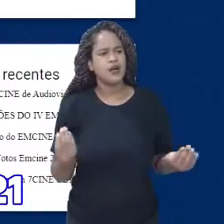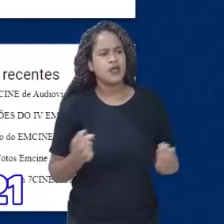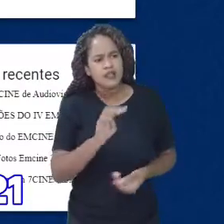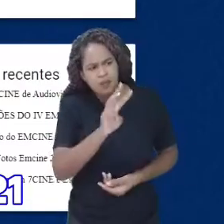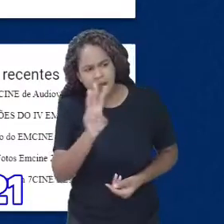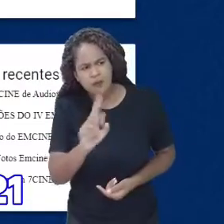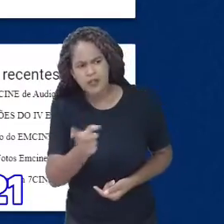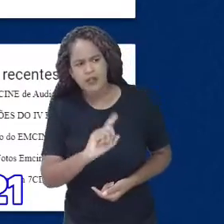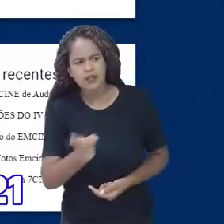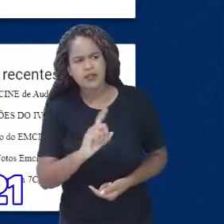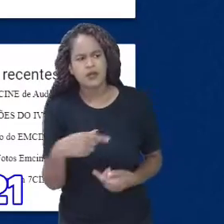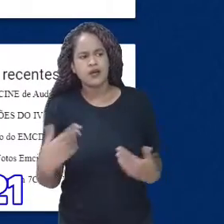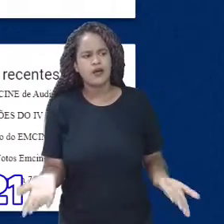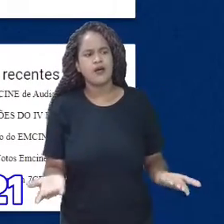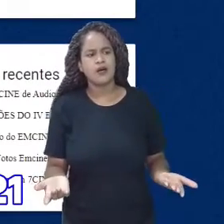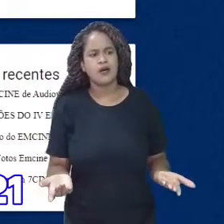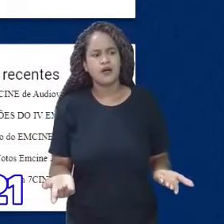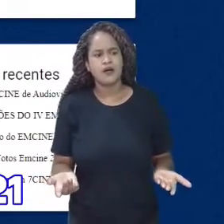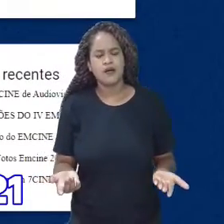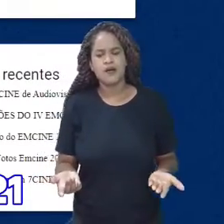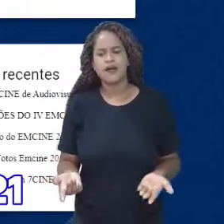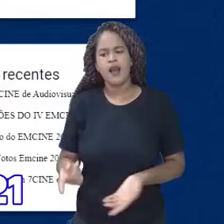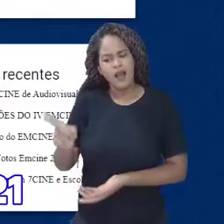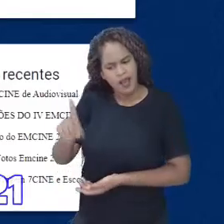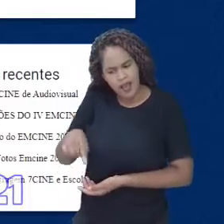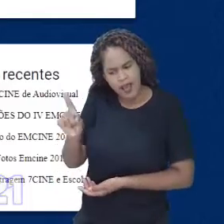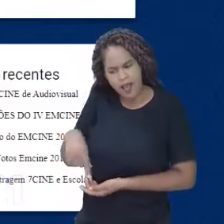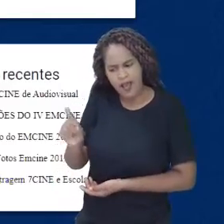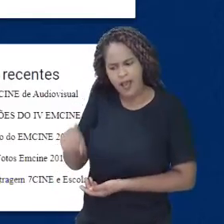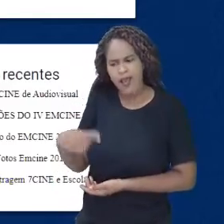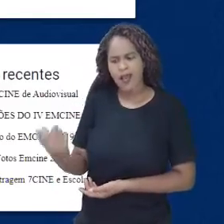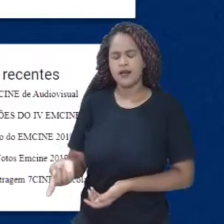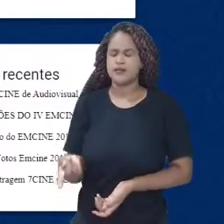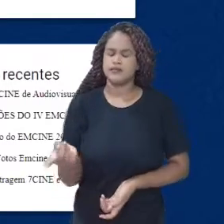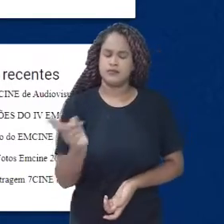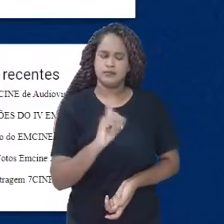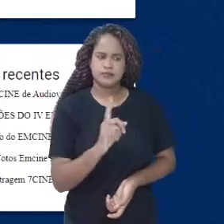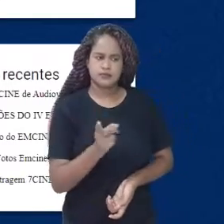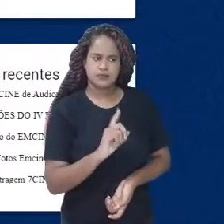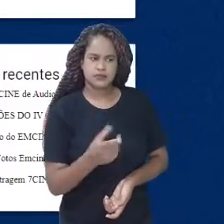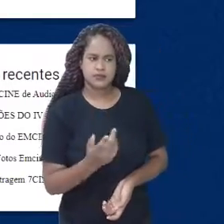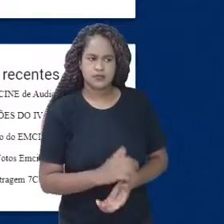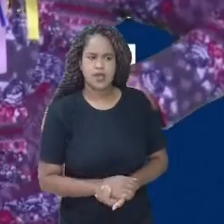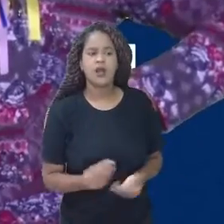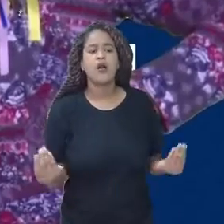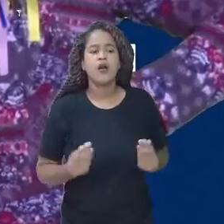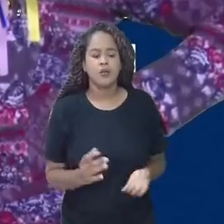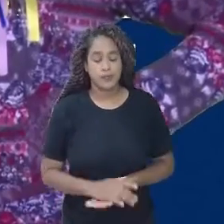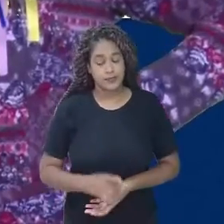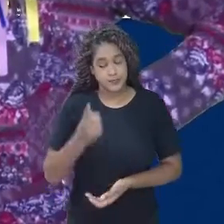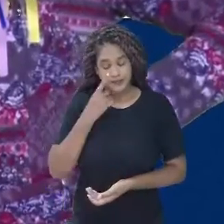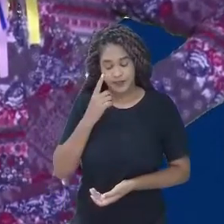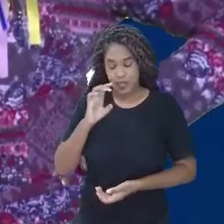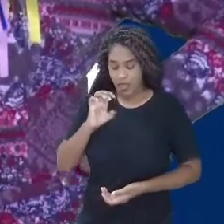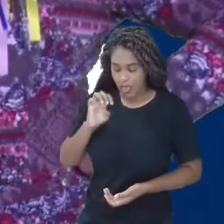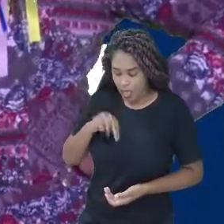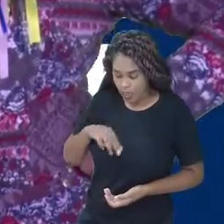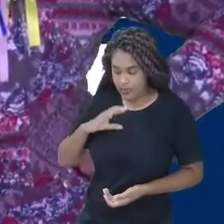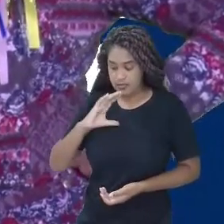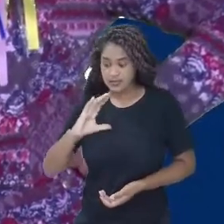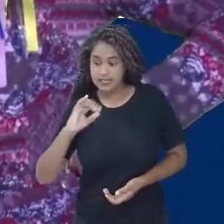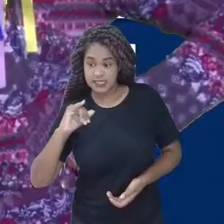senão ninguém vai conseguir encontrar. É, não. Aqui é como?